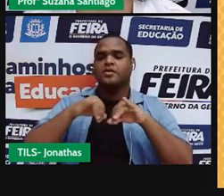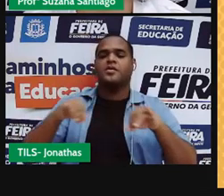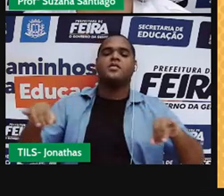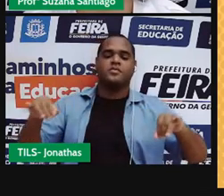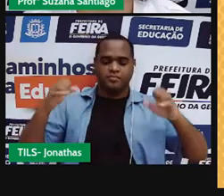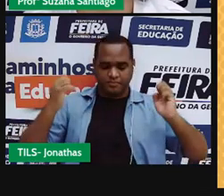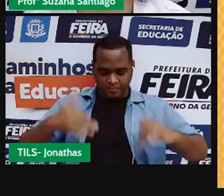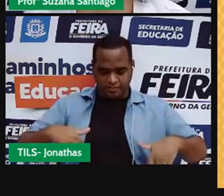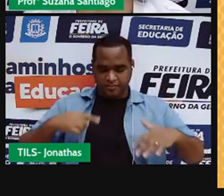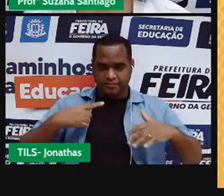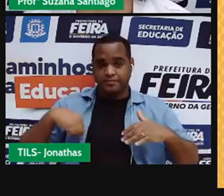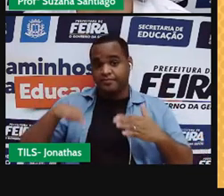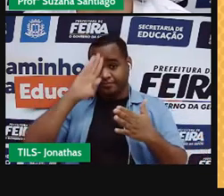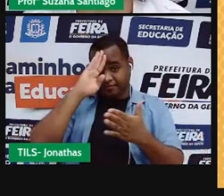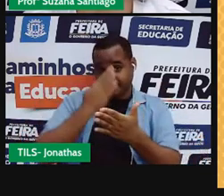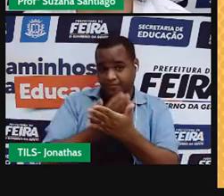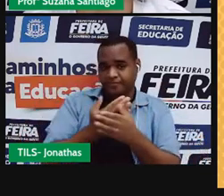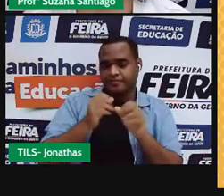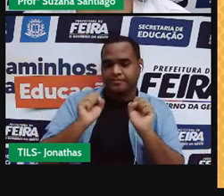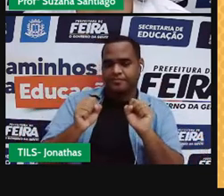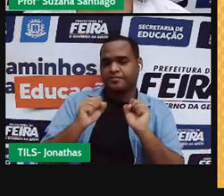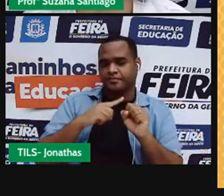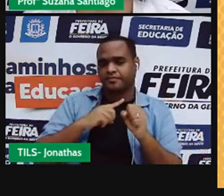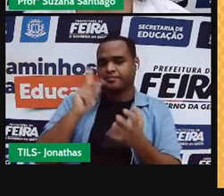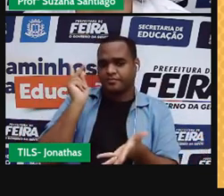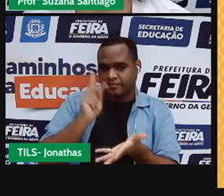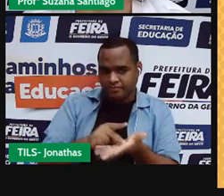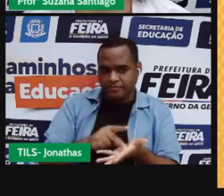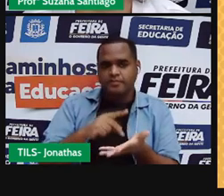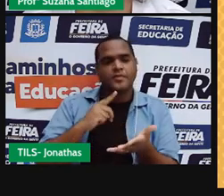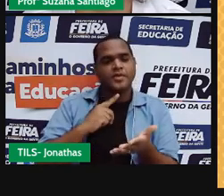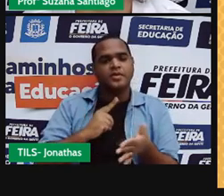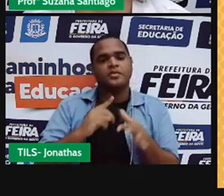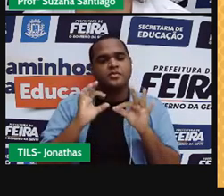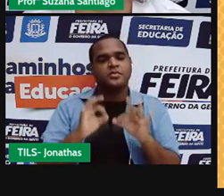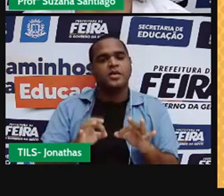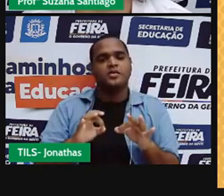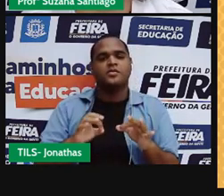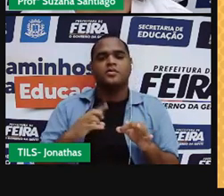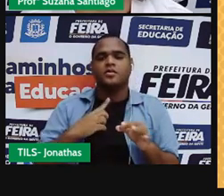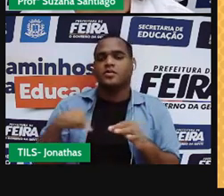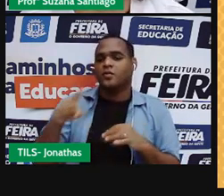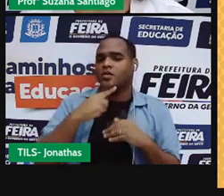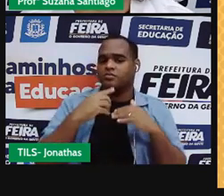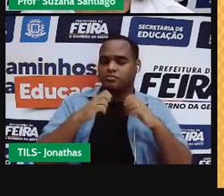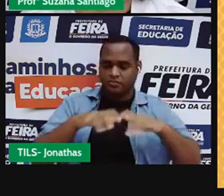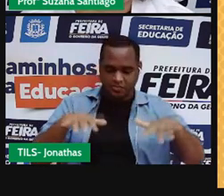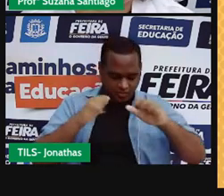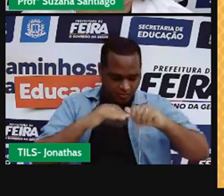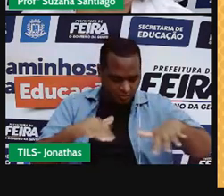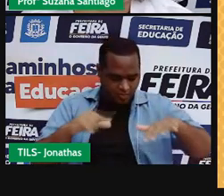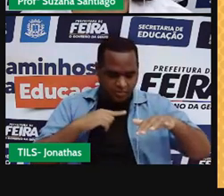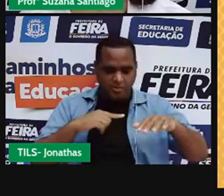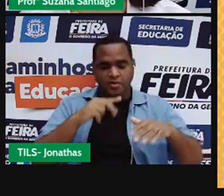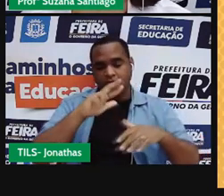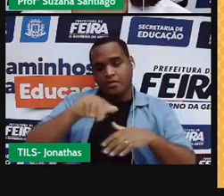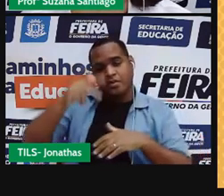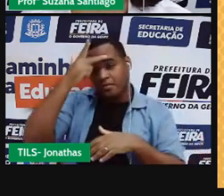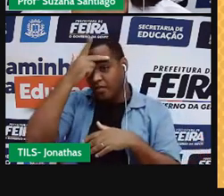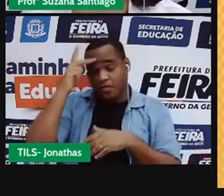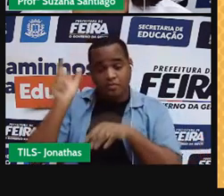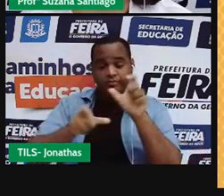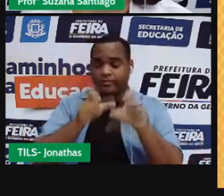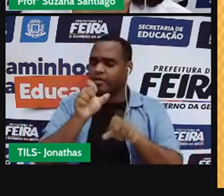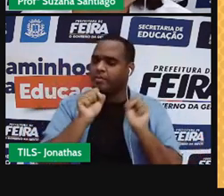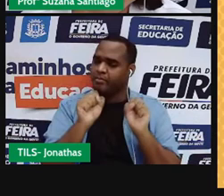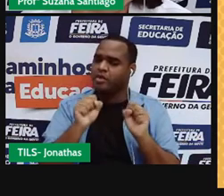a confiança de que aquilo ali, de fato, é verdade, para eu poder repassar aquela informação para outra pessoa, porque isso pode